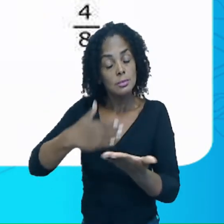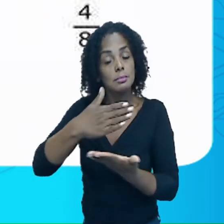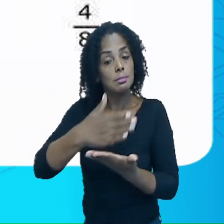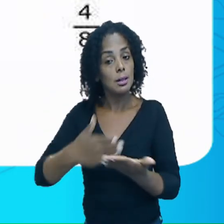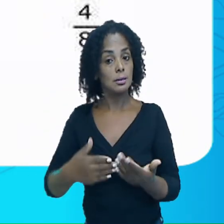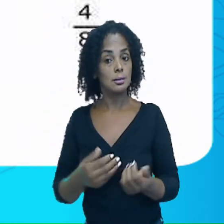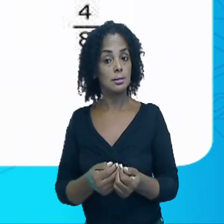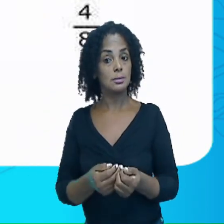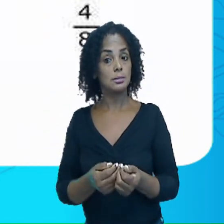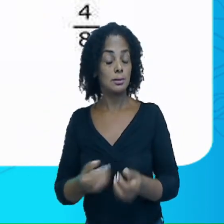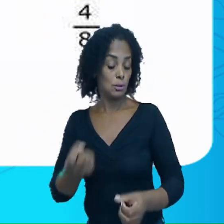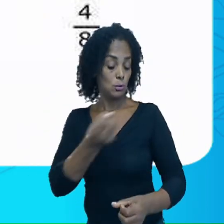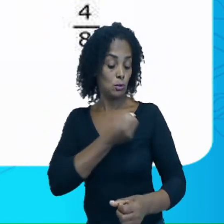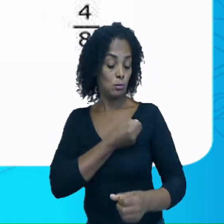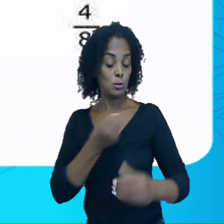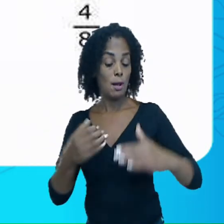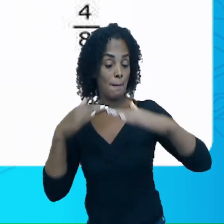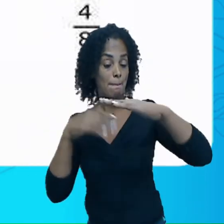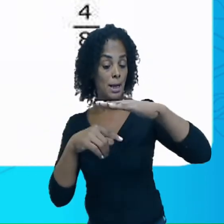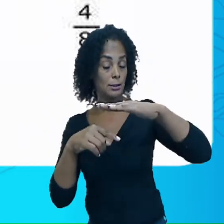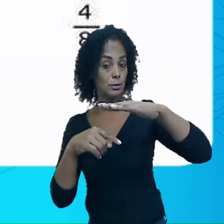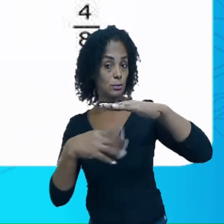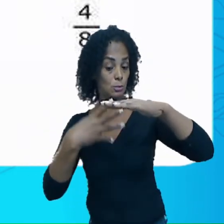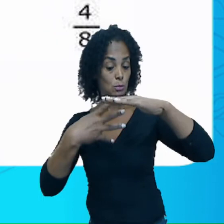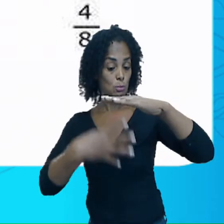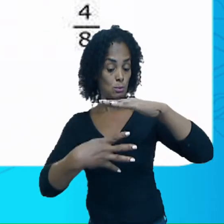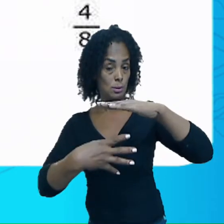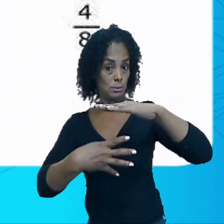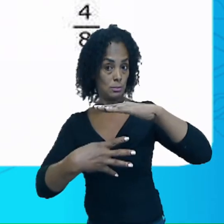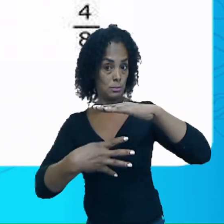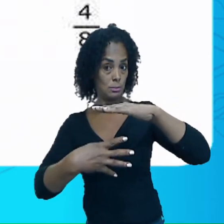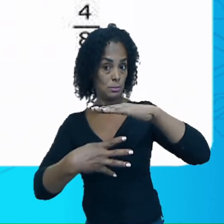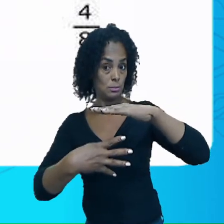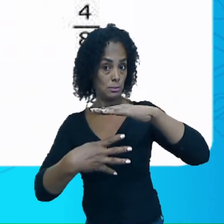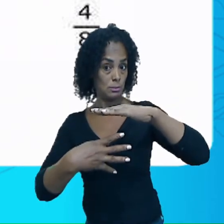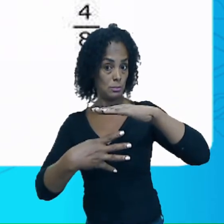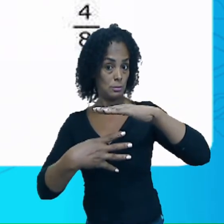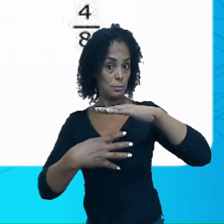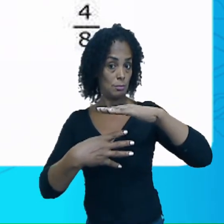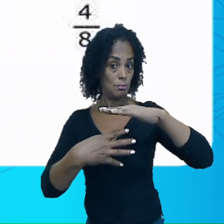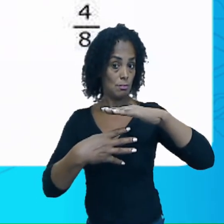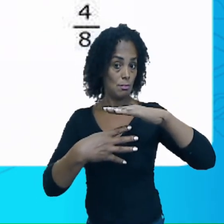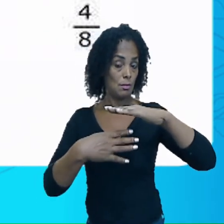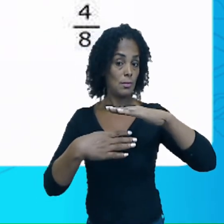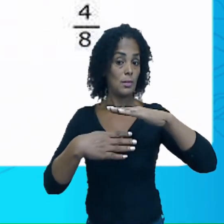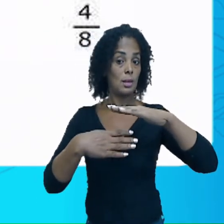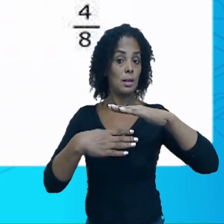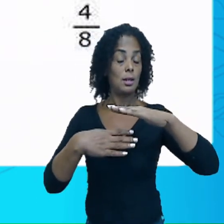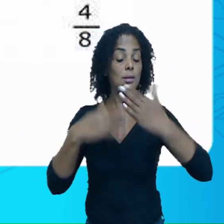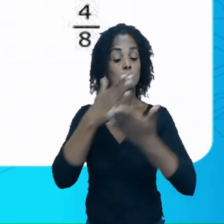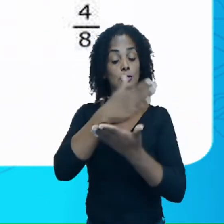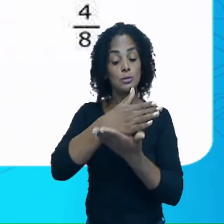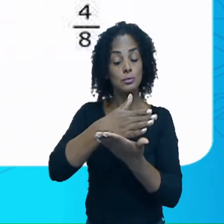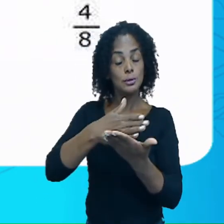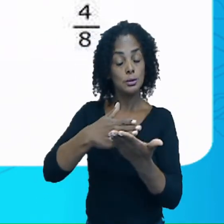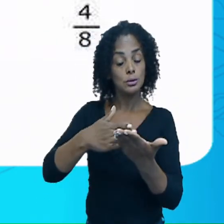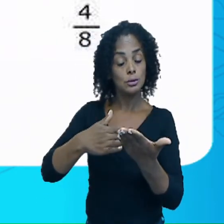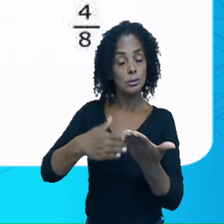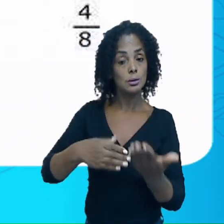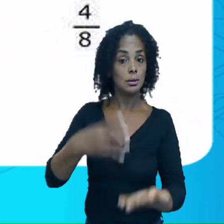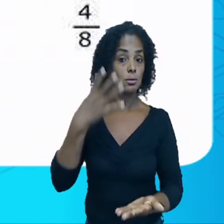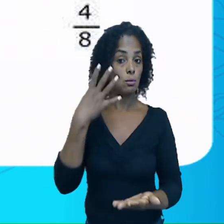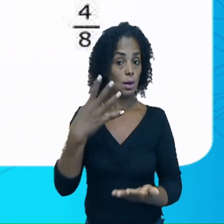embaixo, ó. Uma parte, outra parte, vendo? Eu dividi em 4 partes.